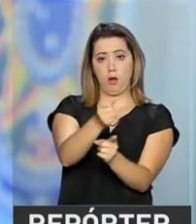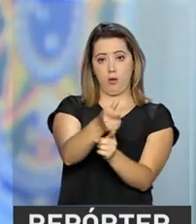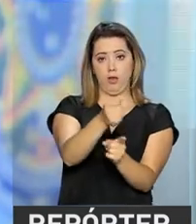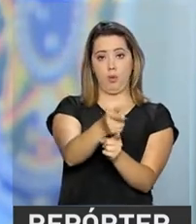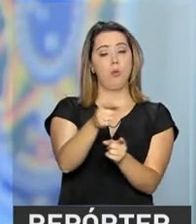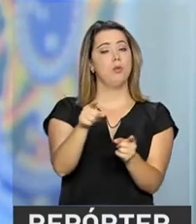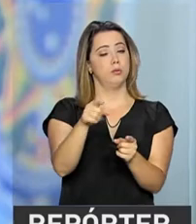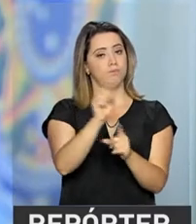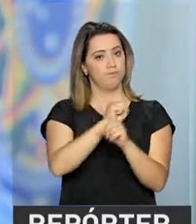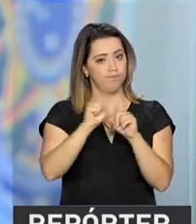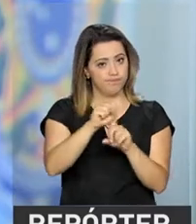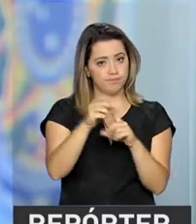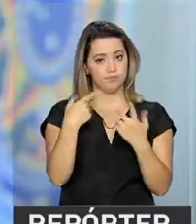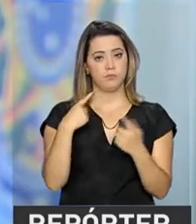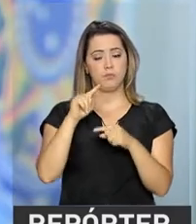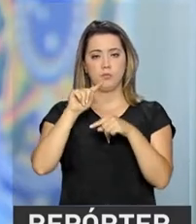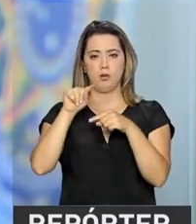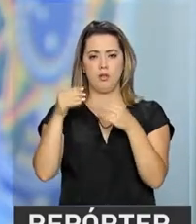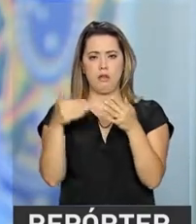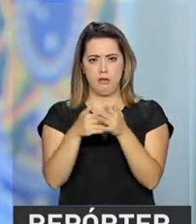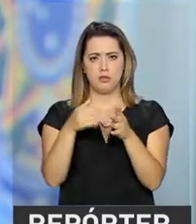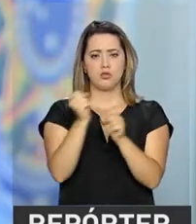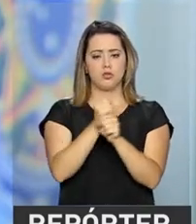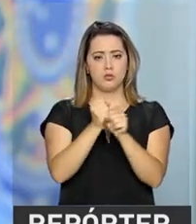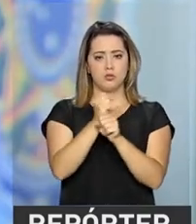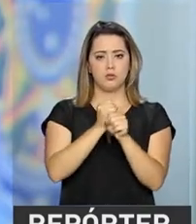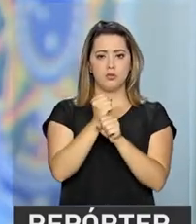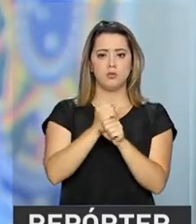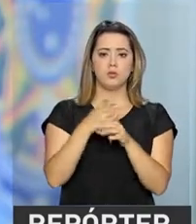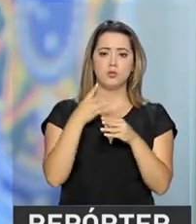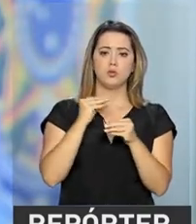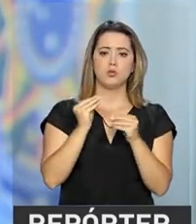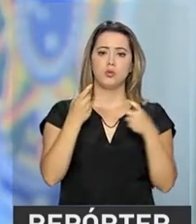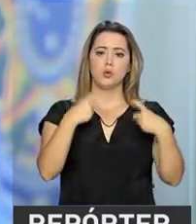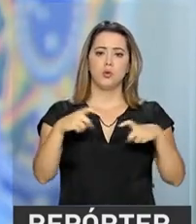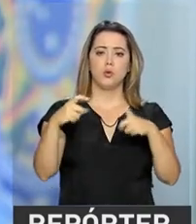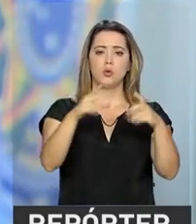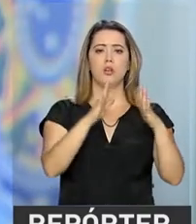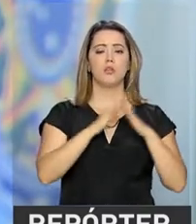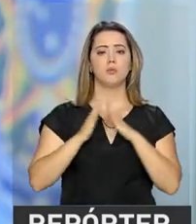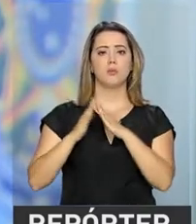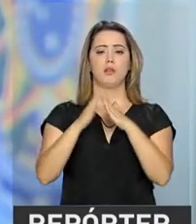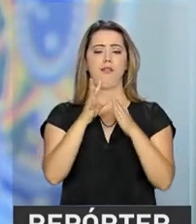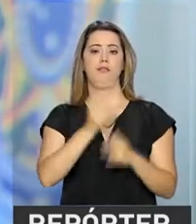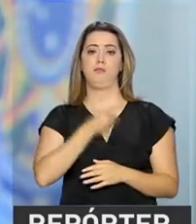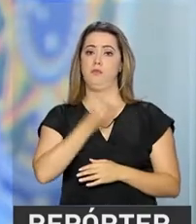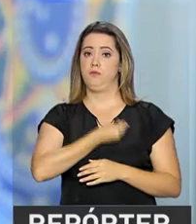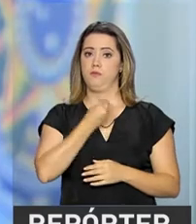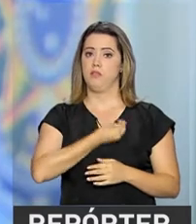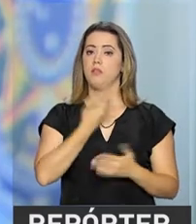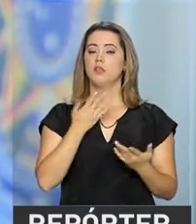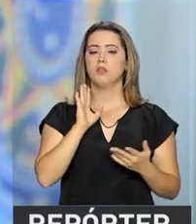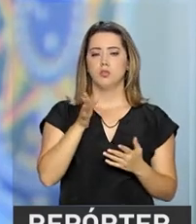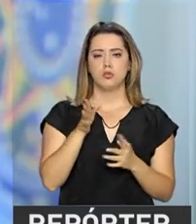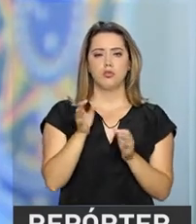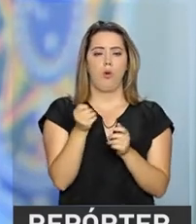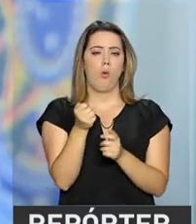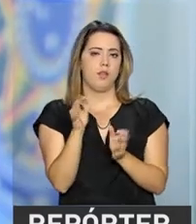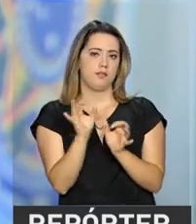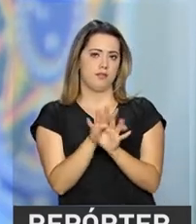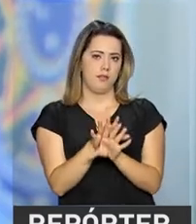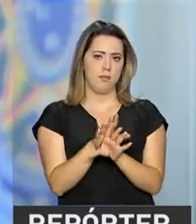próximo semestre perdão até o final do ano acomodá las em um residencial do minha casa minha vida que já está em fase final